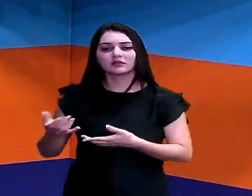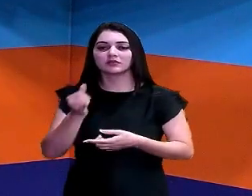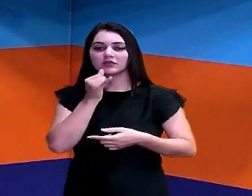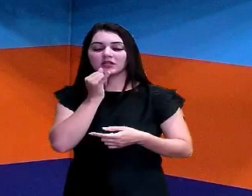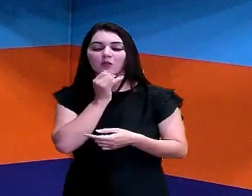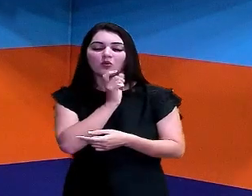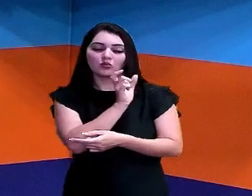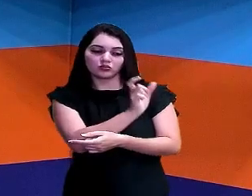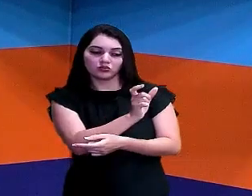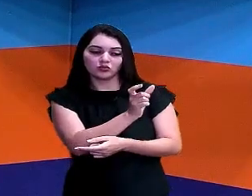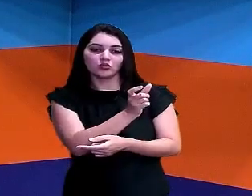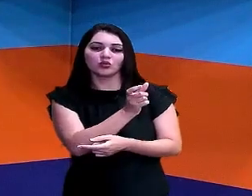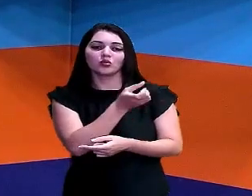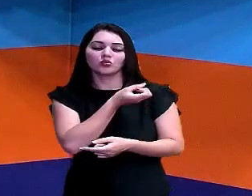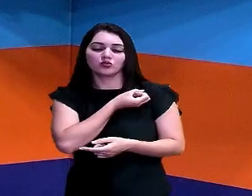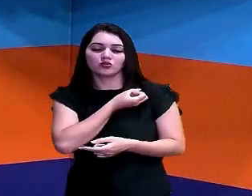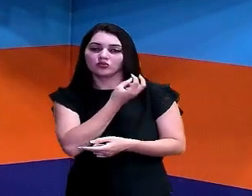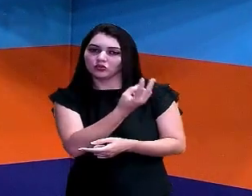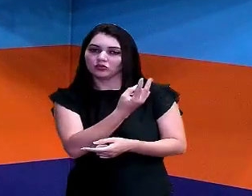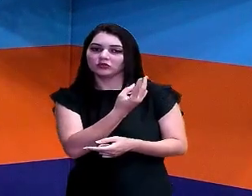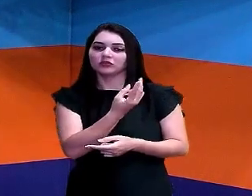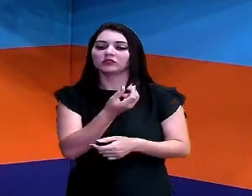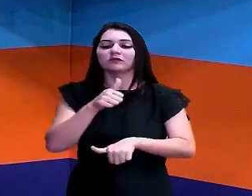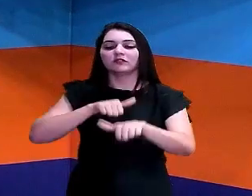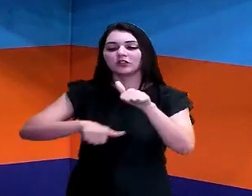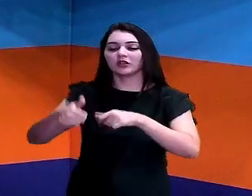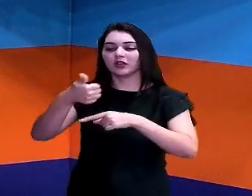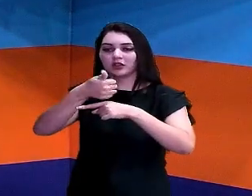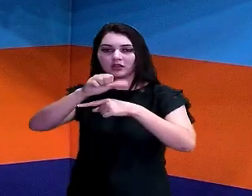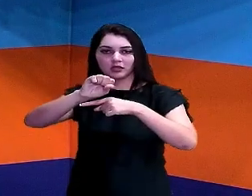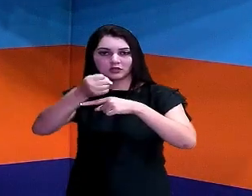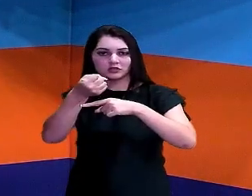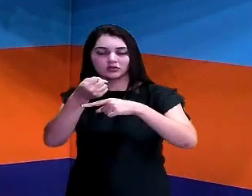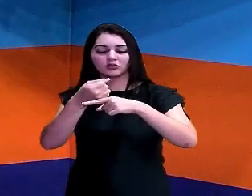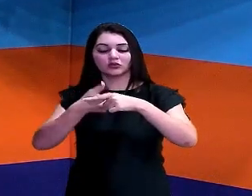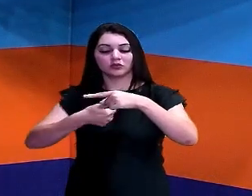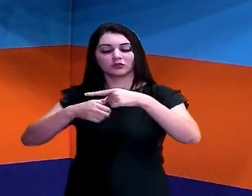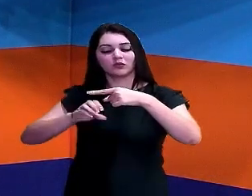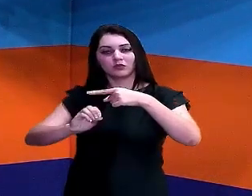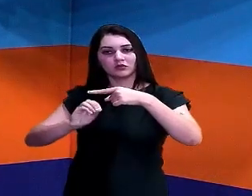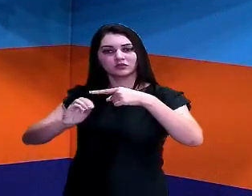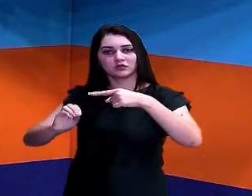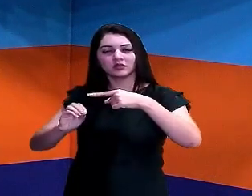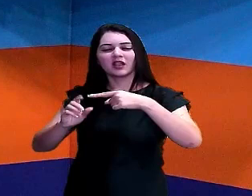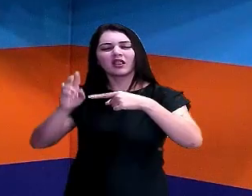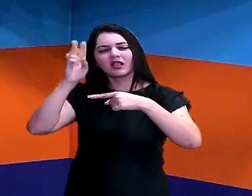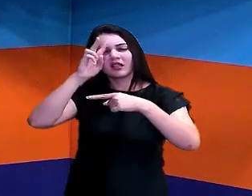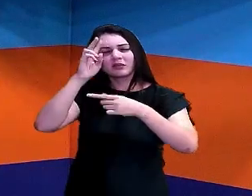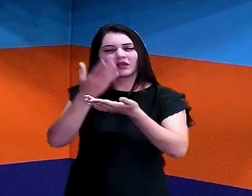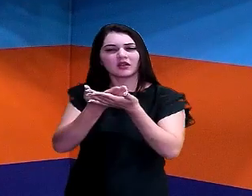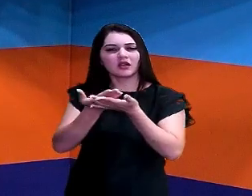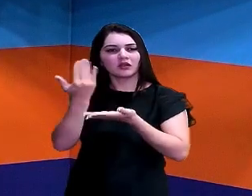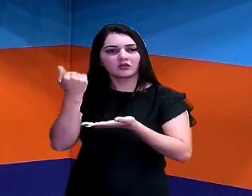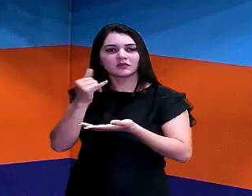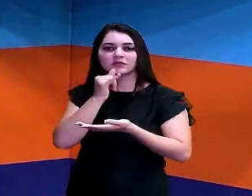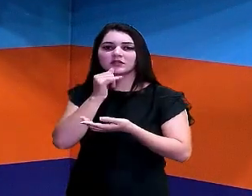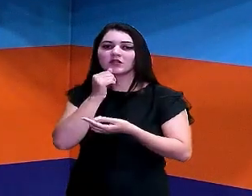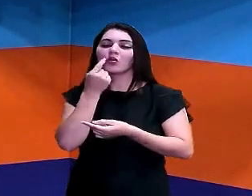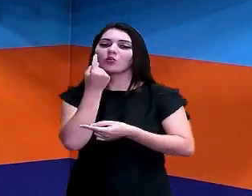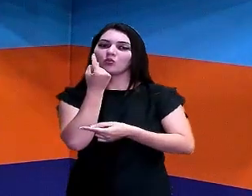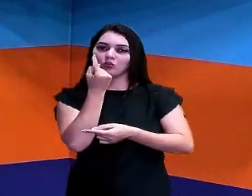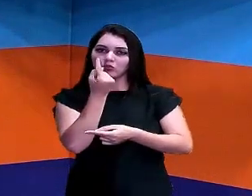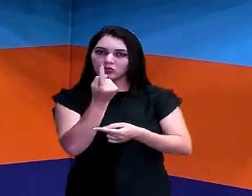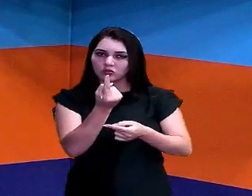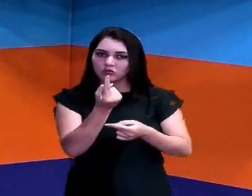casas decimais, 2 zeros. Então, 18 vai ser dividido por 100. Eu acrescento 1. Lembra que em uma aula a gente falou isso? O 1,